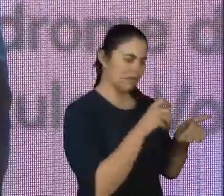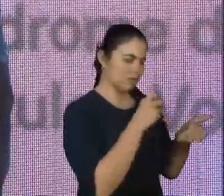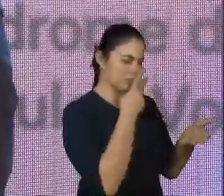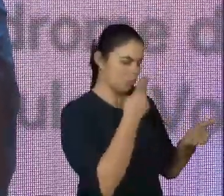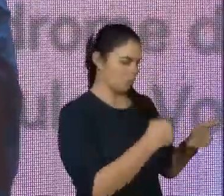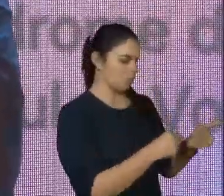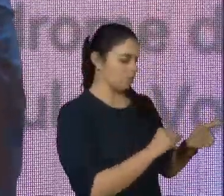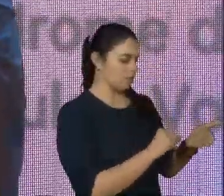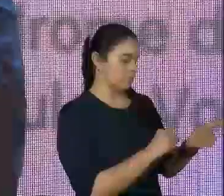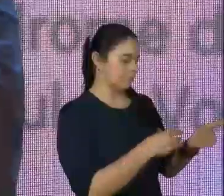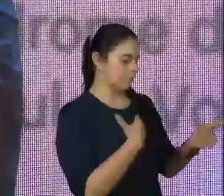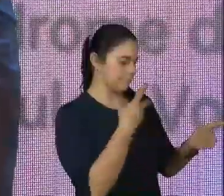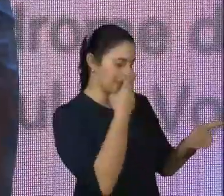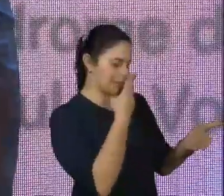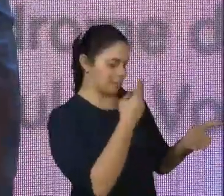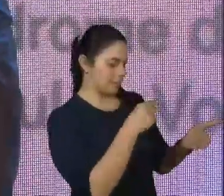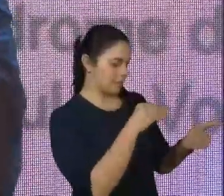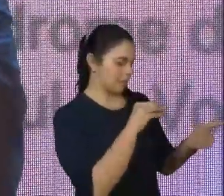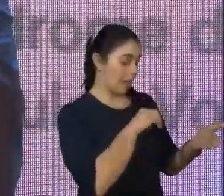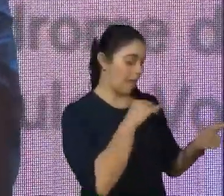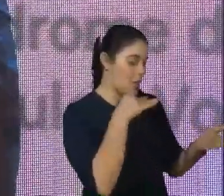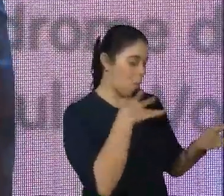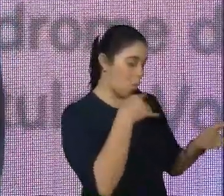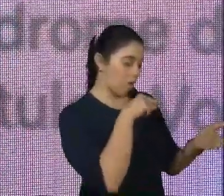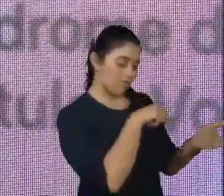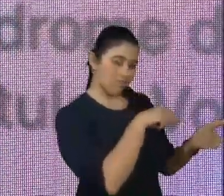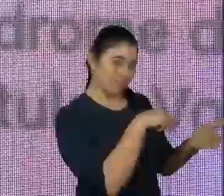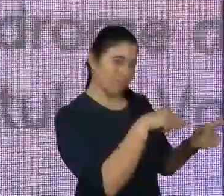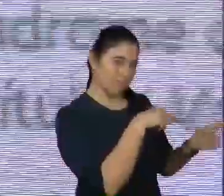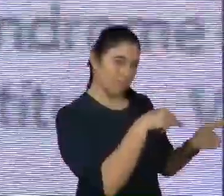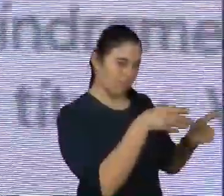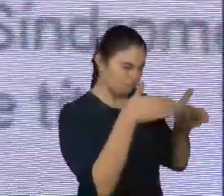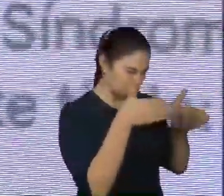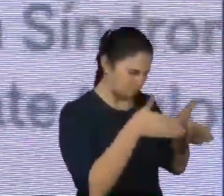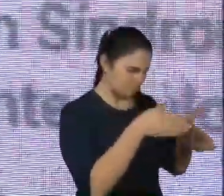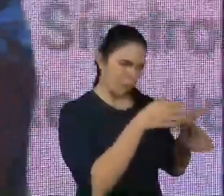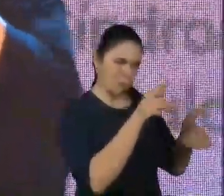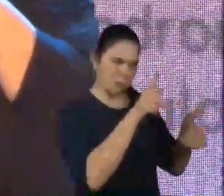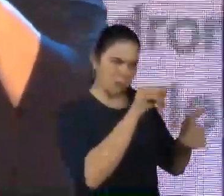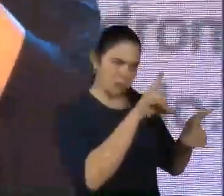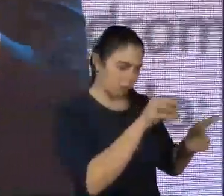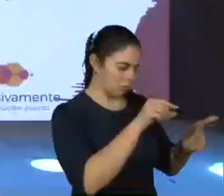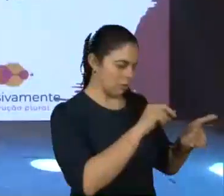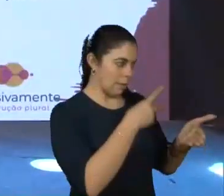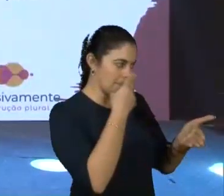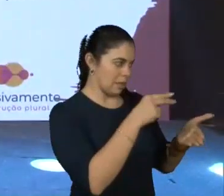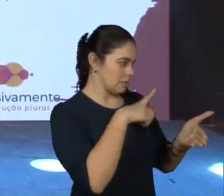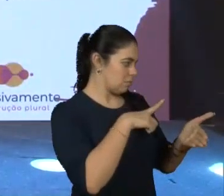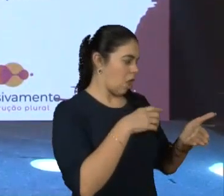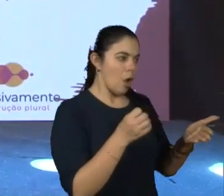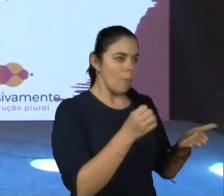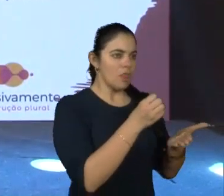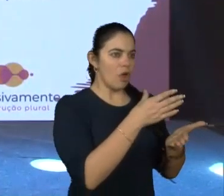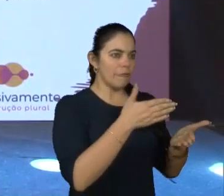eram suficientes. Aquelas cores que estavam ali, aquelas cores padrão, não contemplavam aquela nova eu